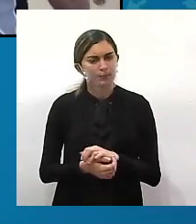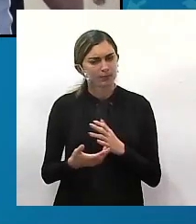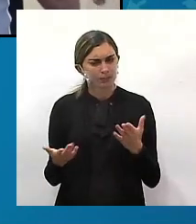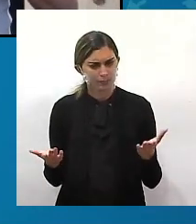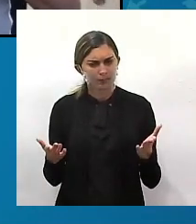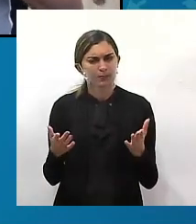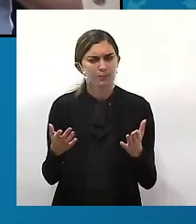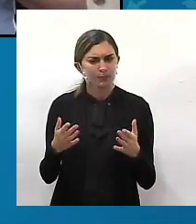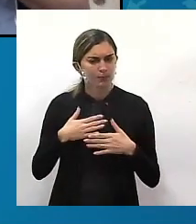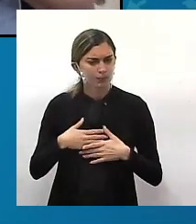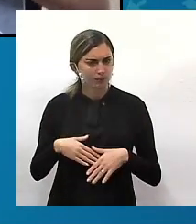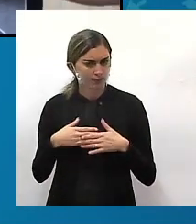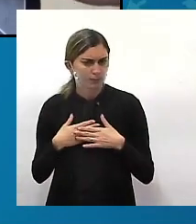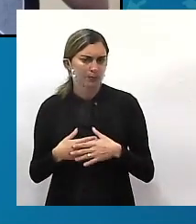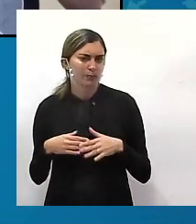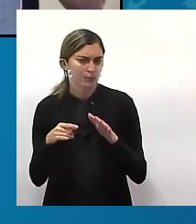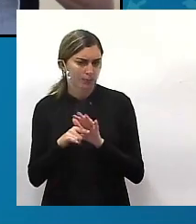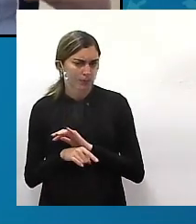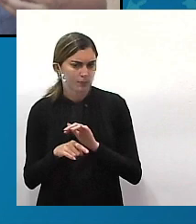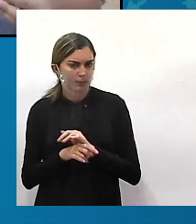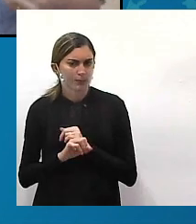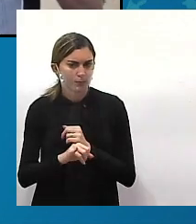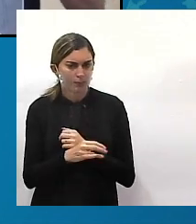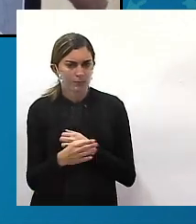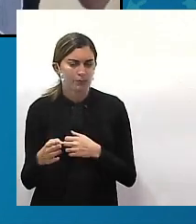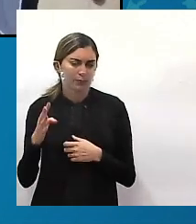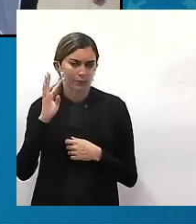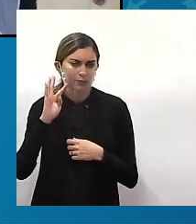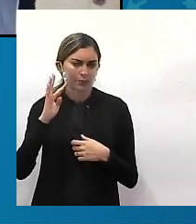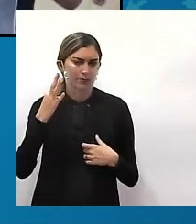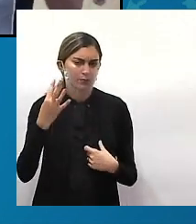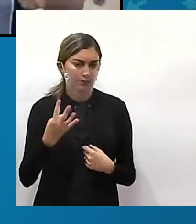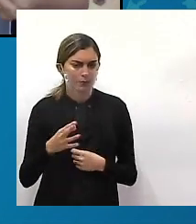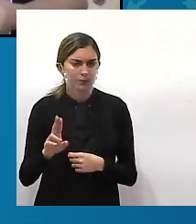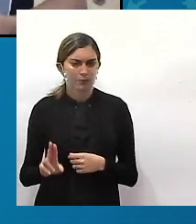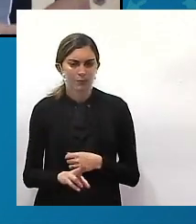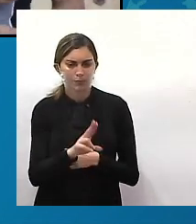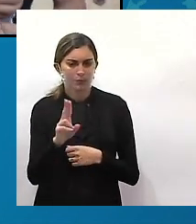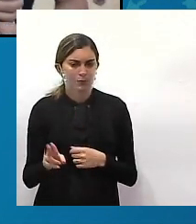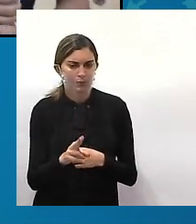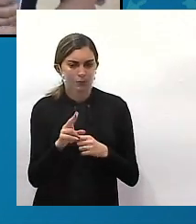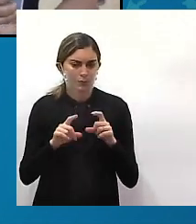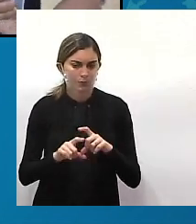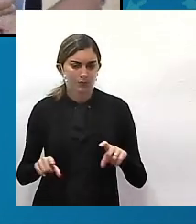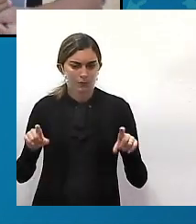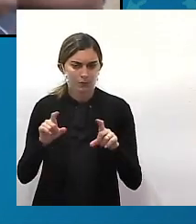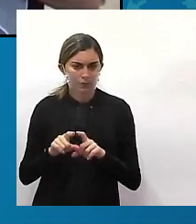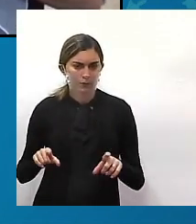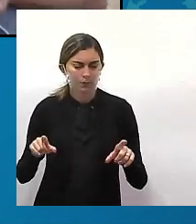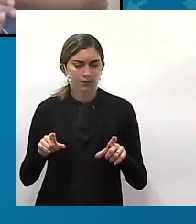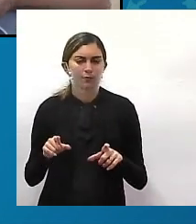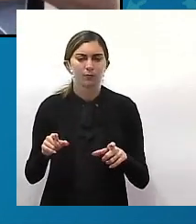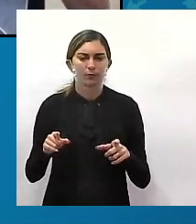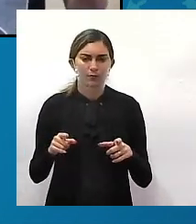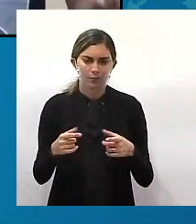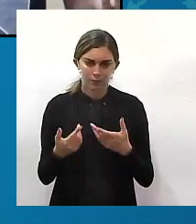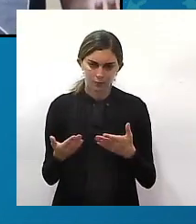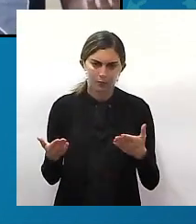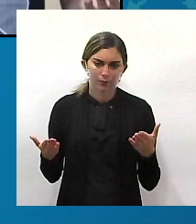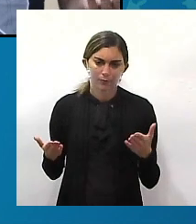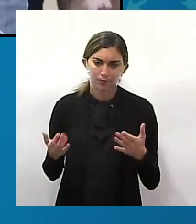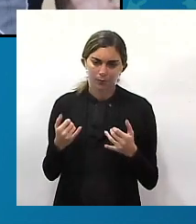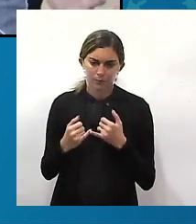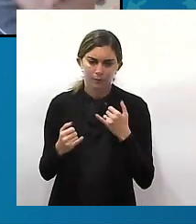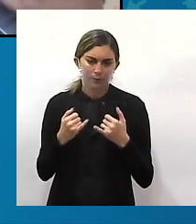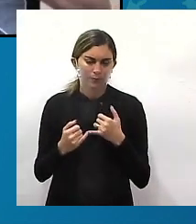Questãozinha bem tranquila. Se você fosse resolver utilizando ali a fórmula da geometria analítica, vai parecer